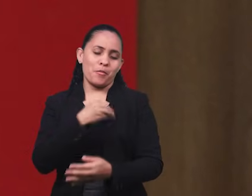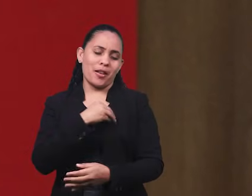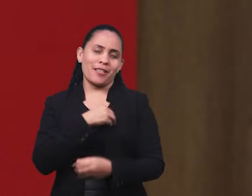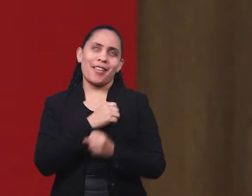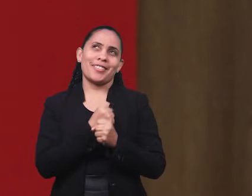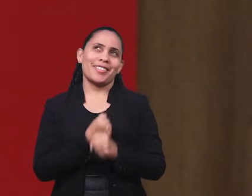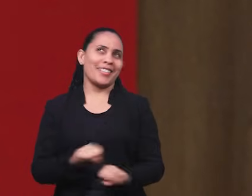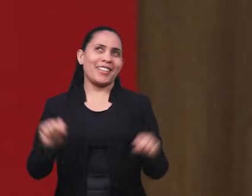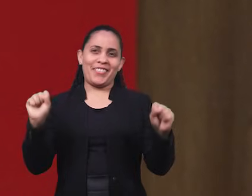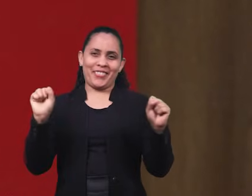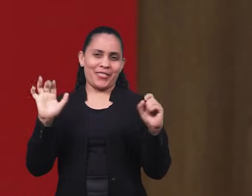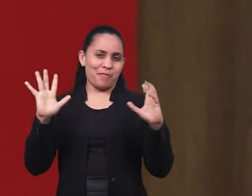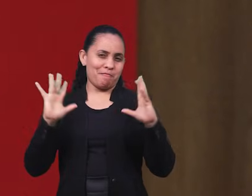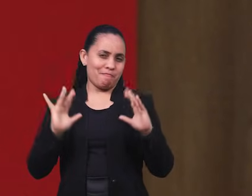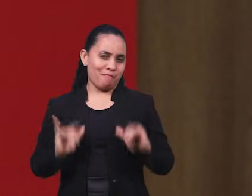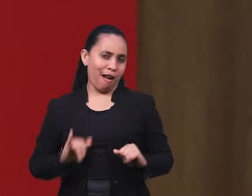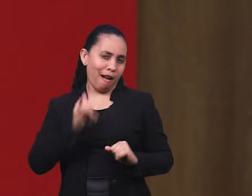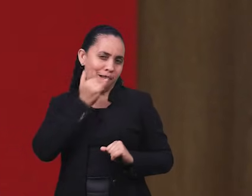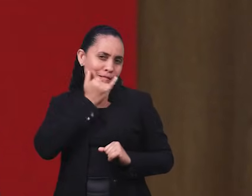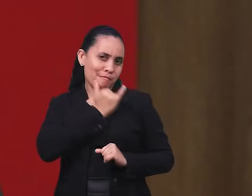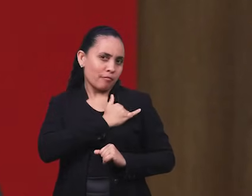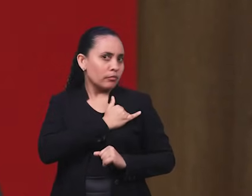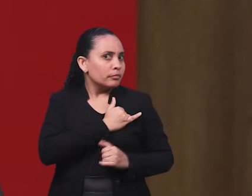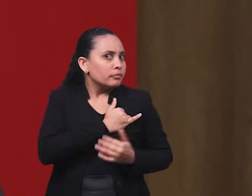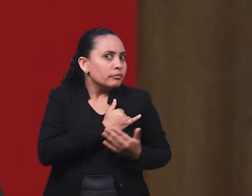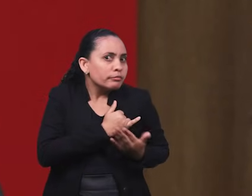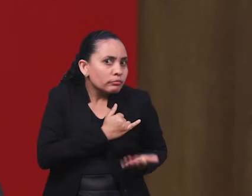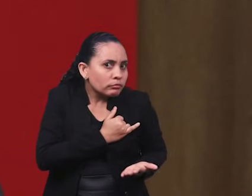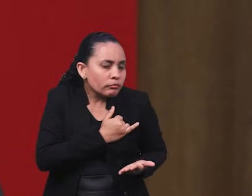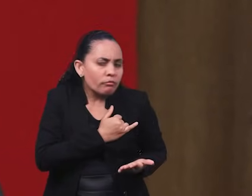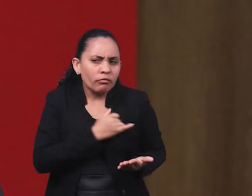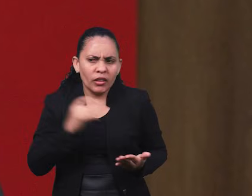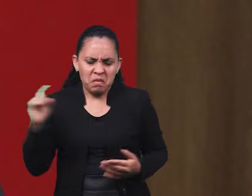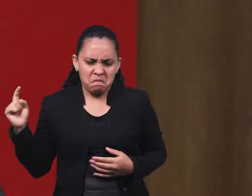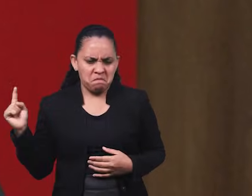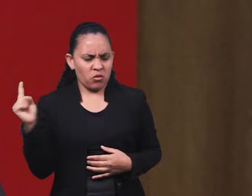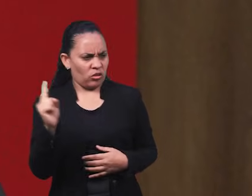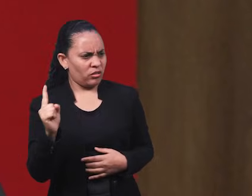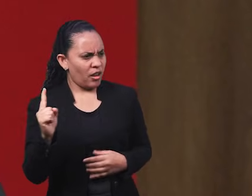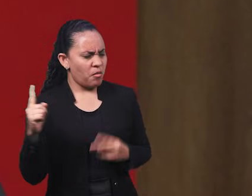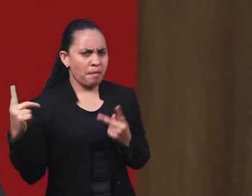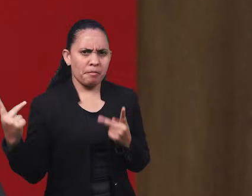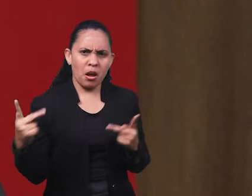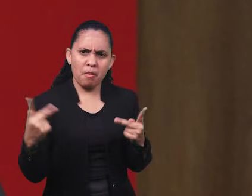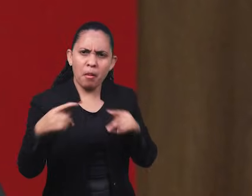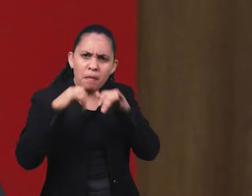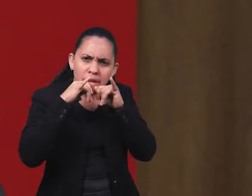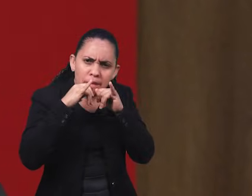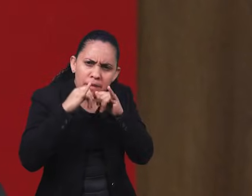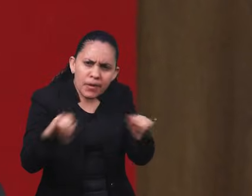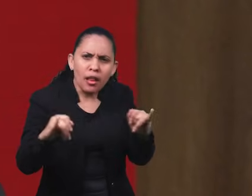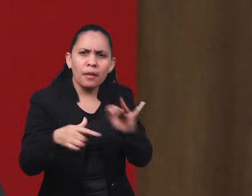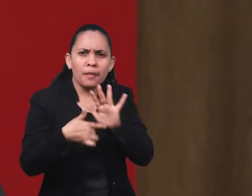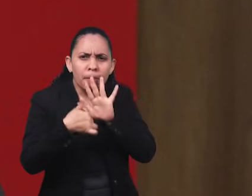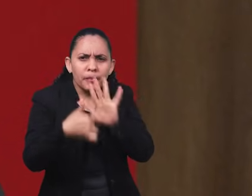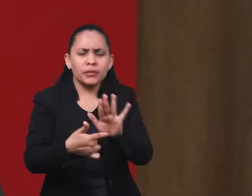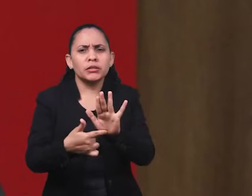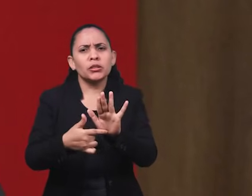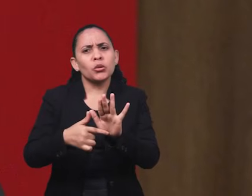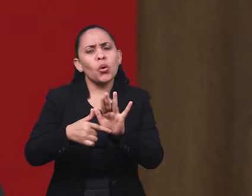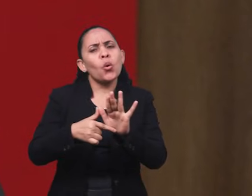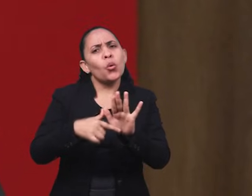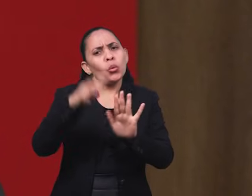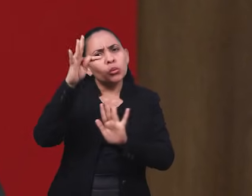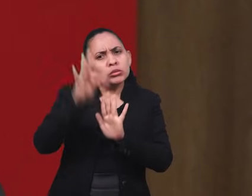livre do pecado pagando. Ele combate veementemente isso, até usando o texto